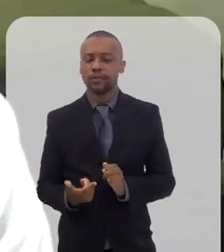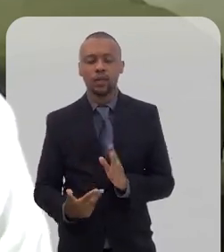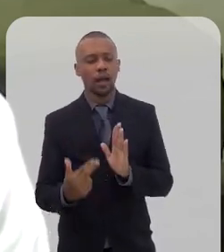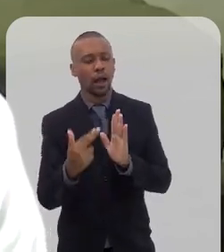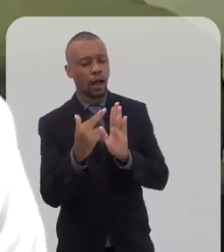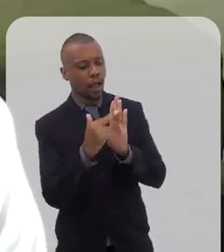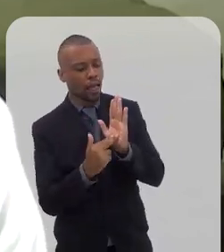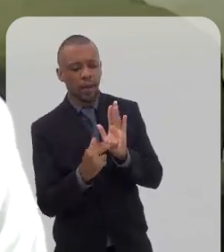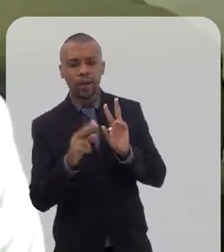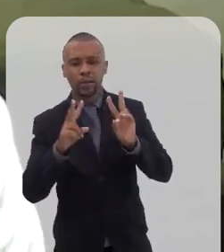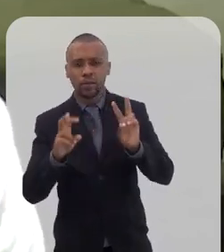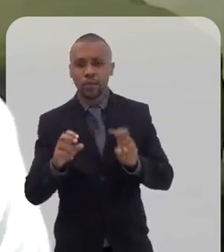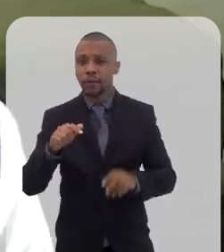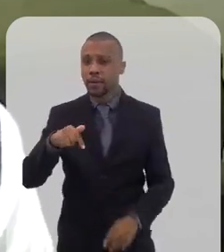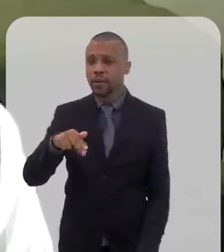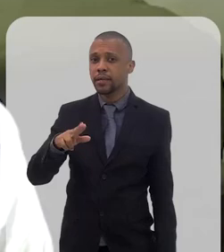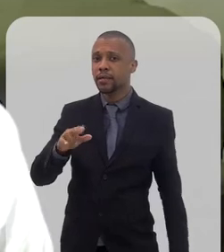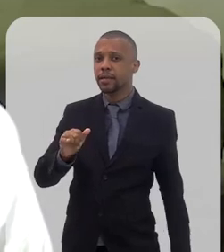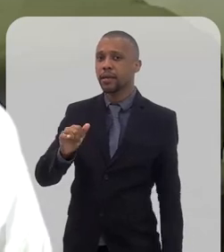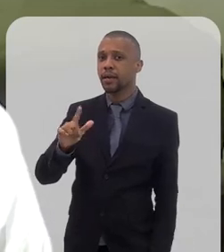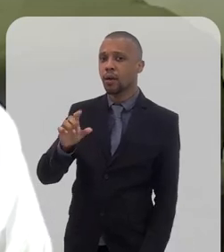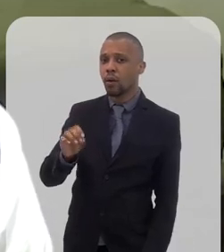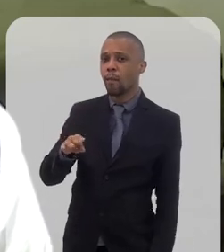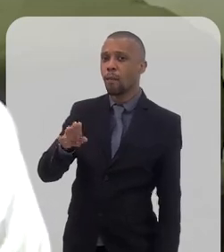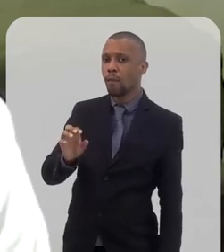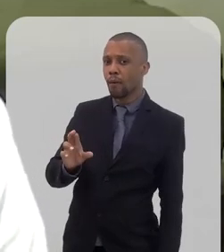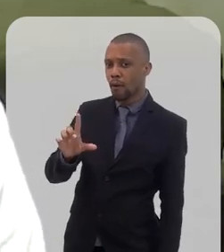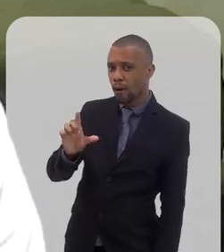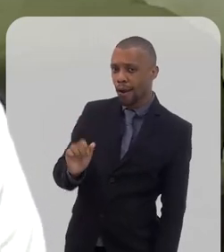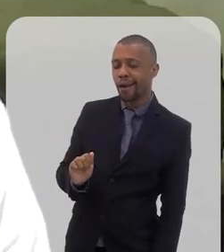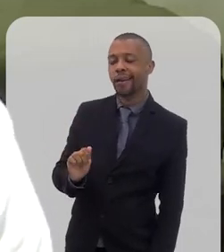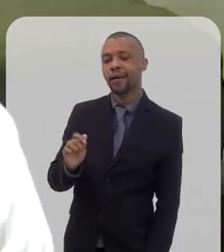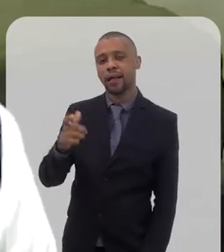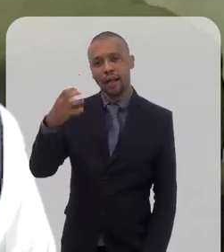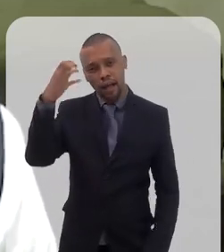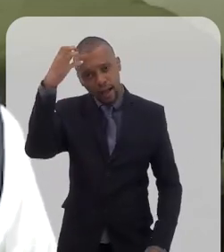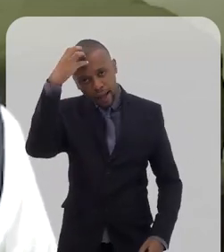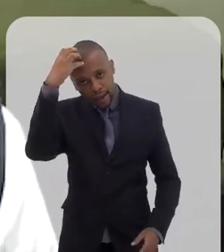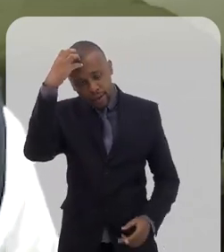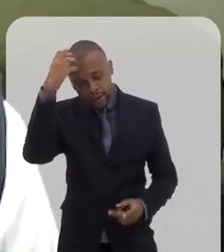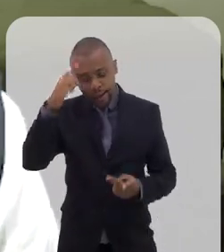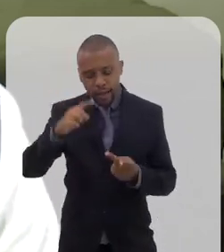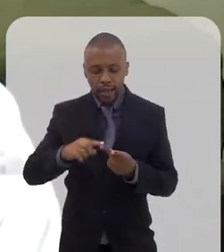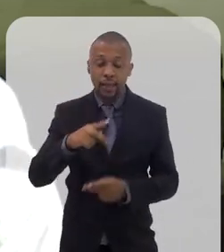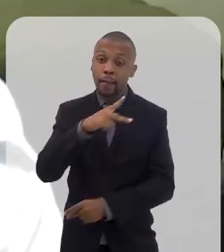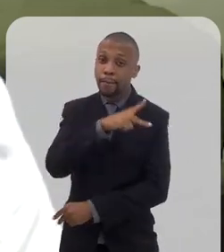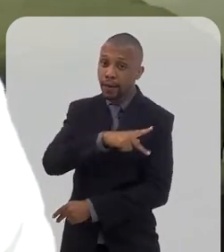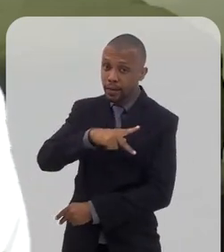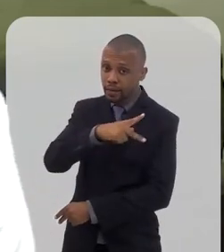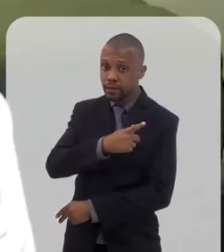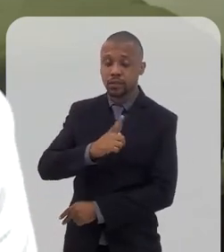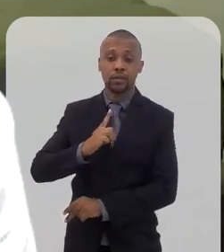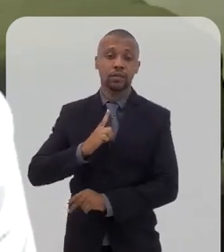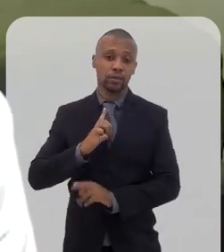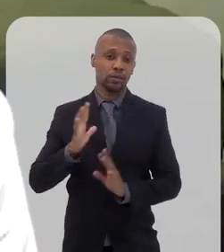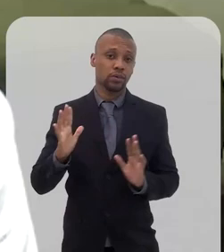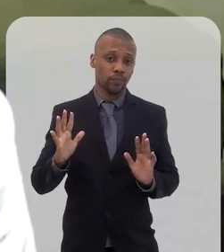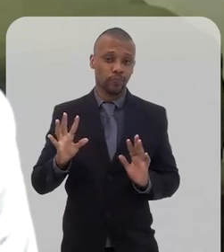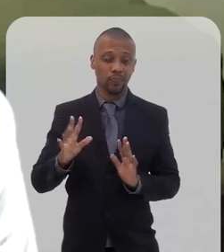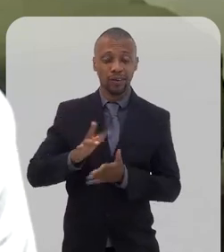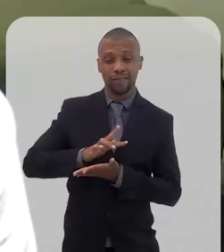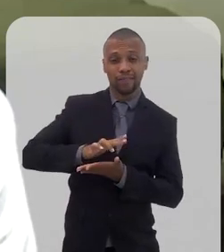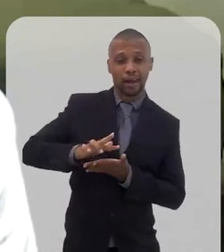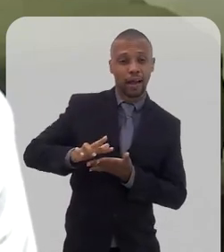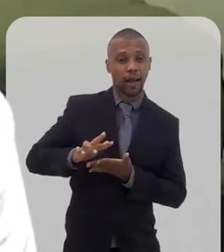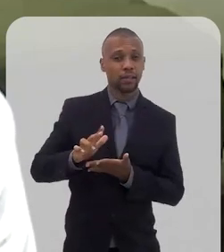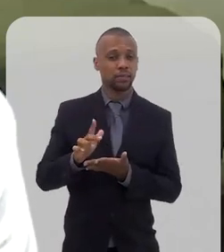quesitos de quilombola indígena, nós fizemos teste também em Angra dos Reis e Paraty. Então, uma